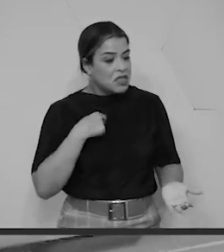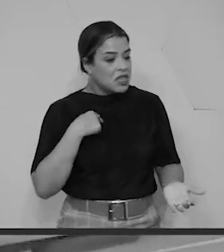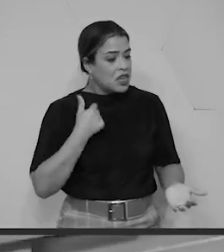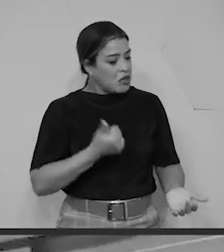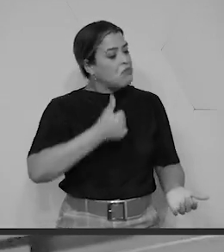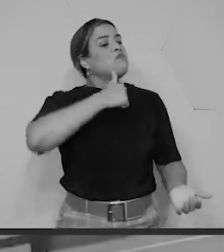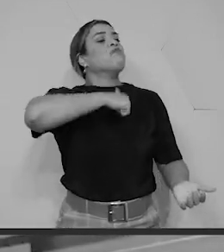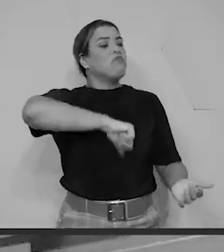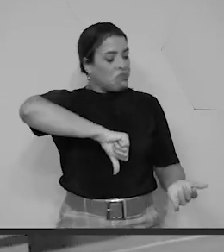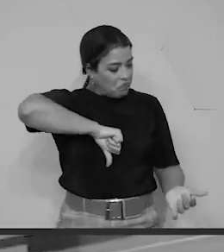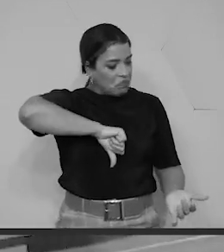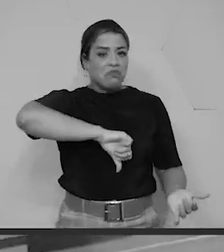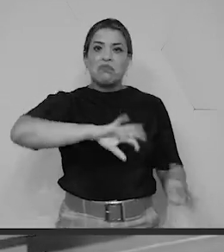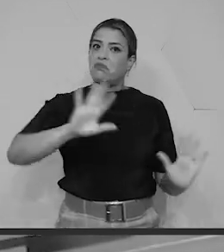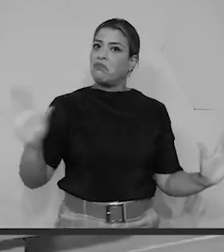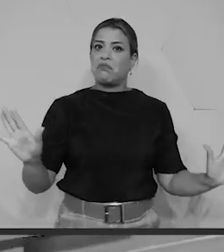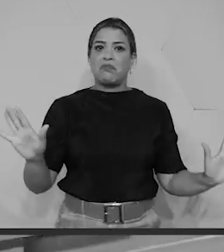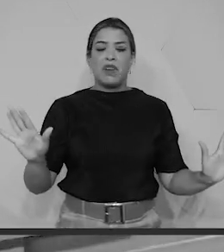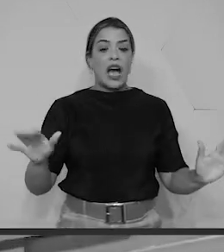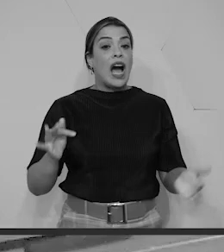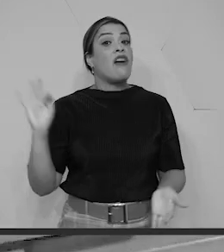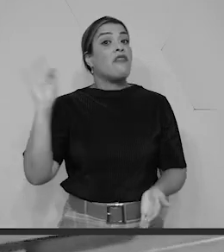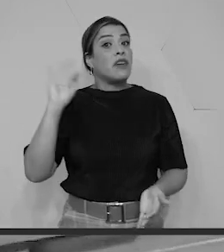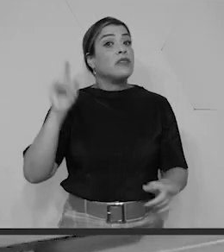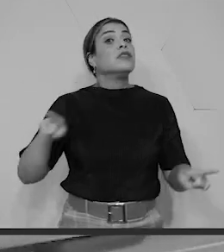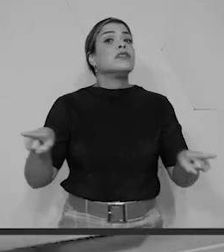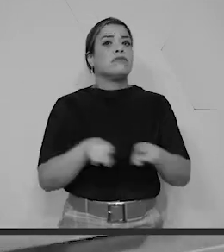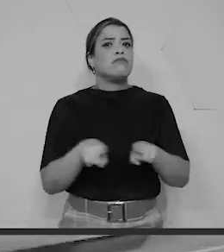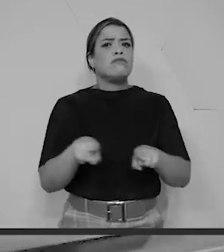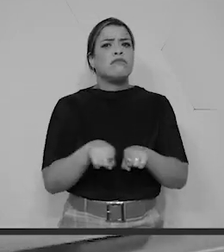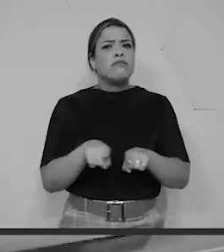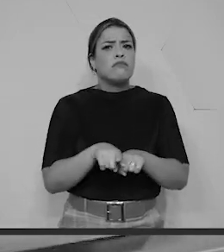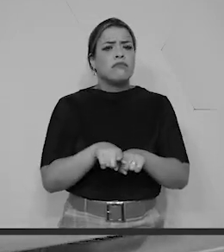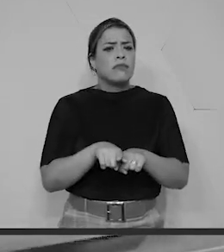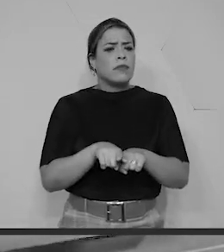era insuficiente. Até mesmo na trajetória acadêmica,